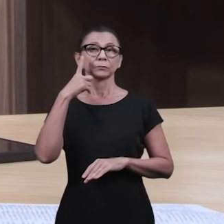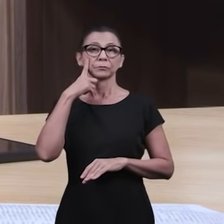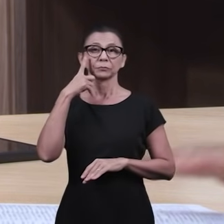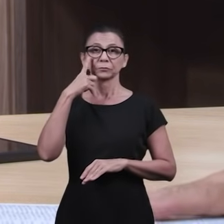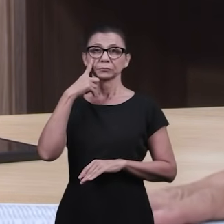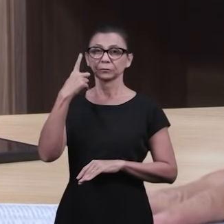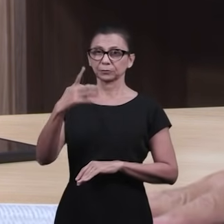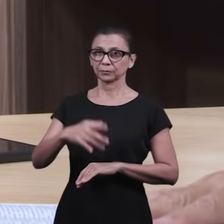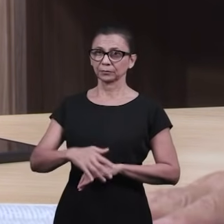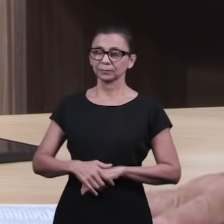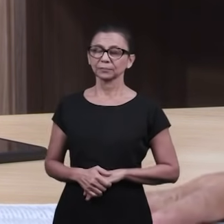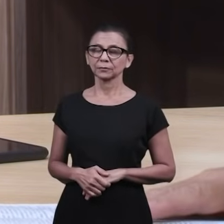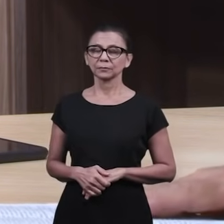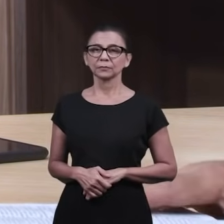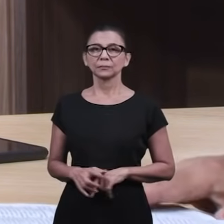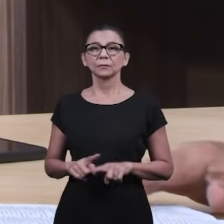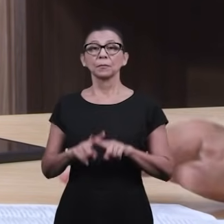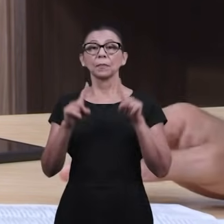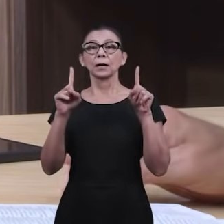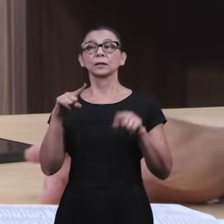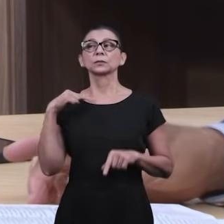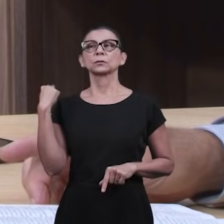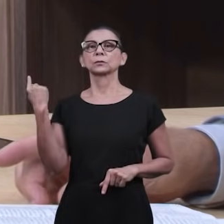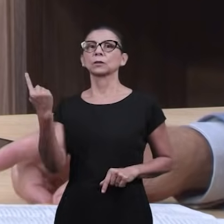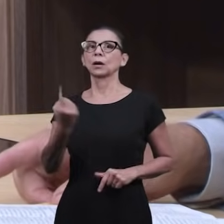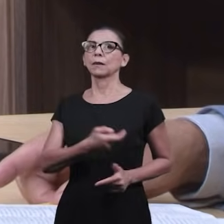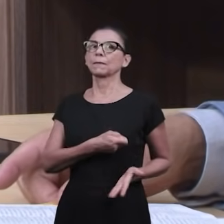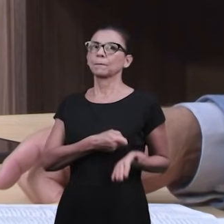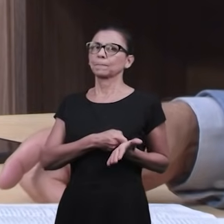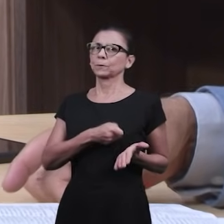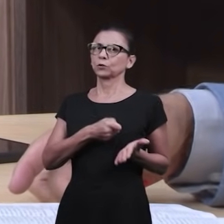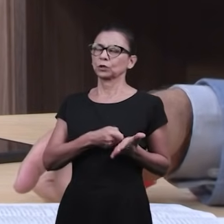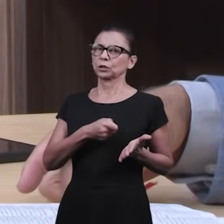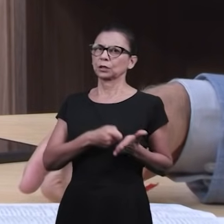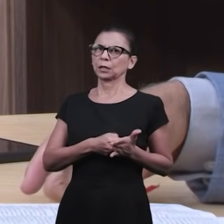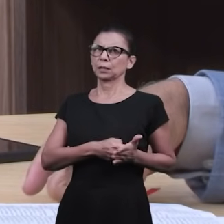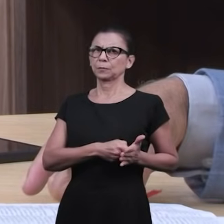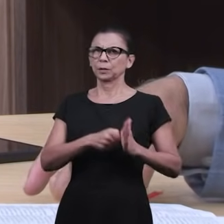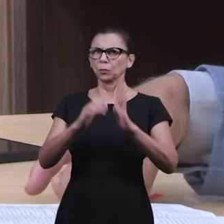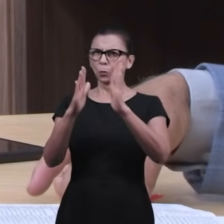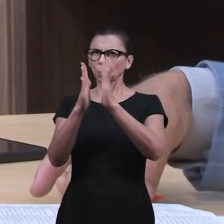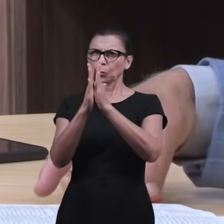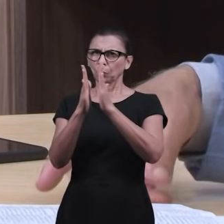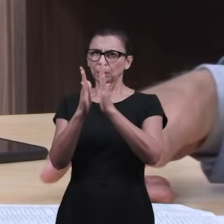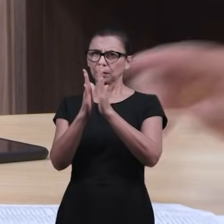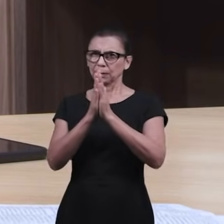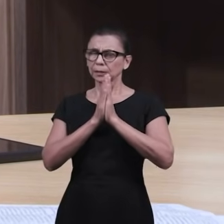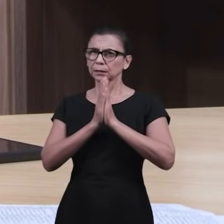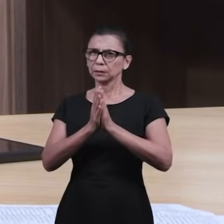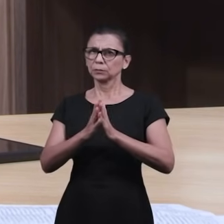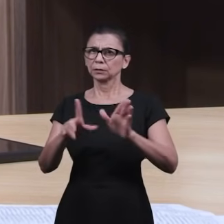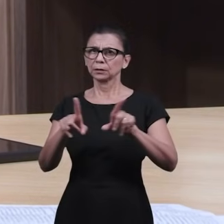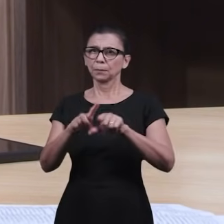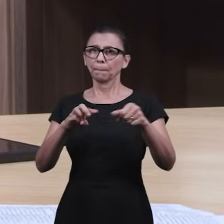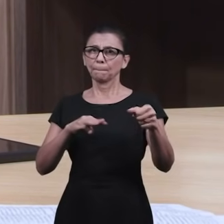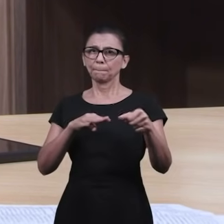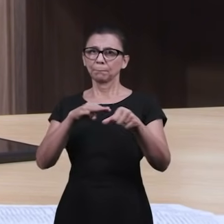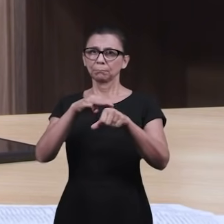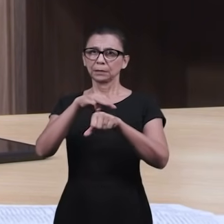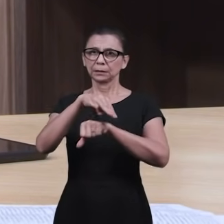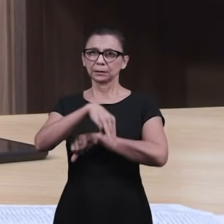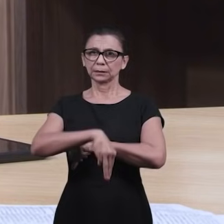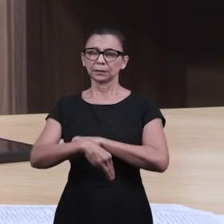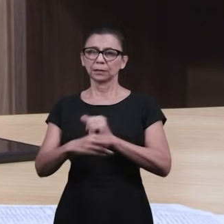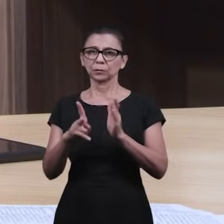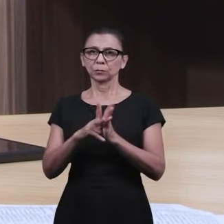diz assim: Mas nós perseveraremos na oração e no ministério